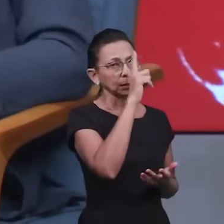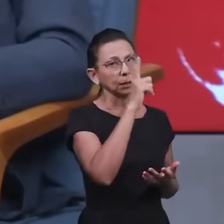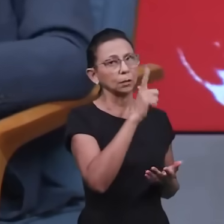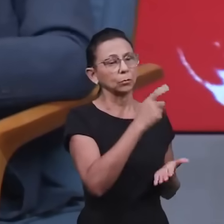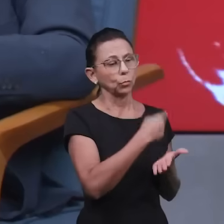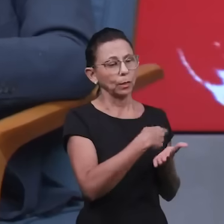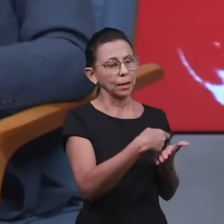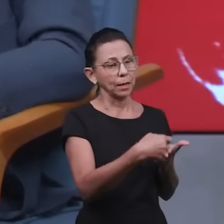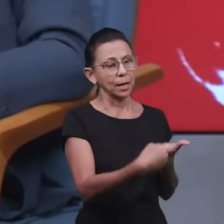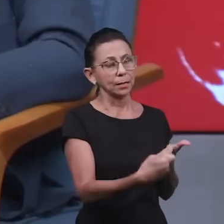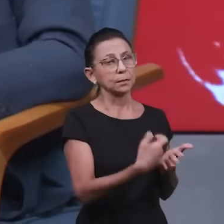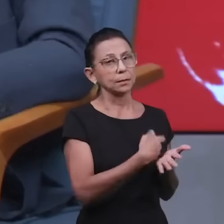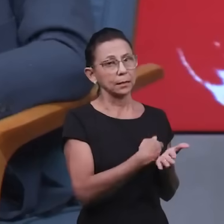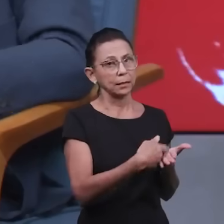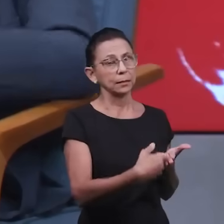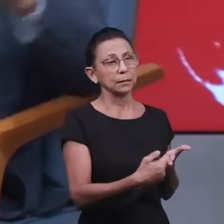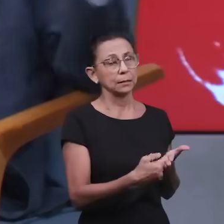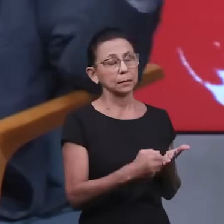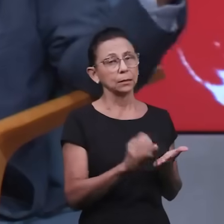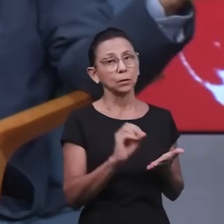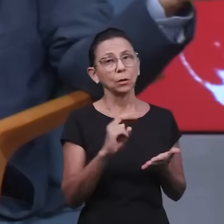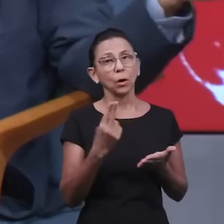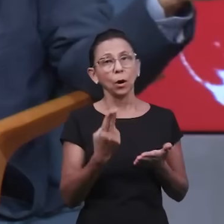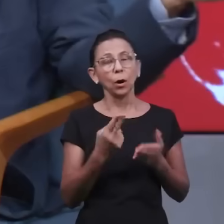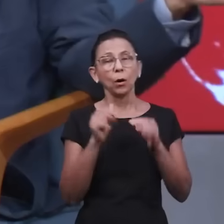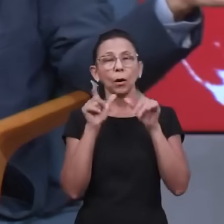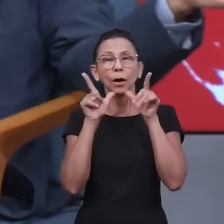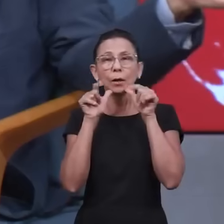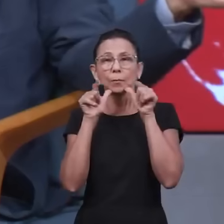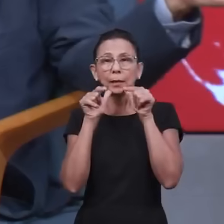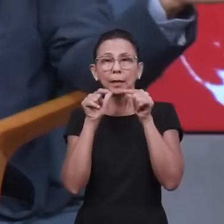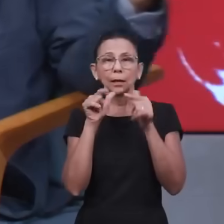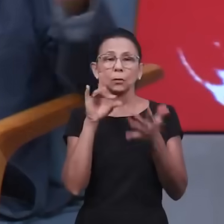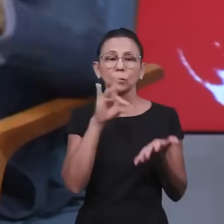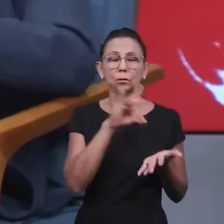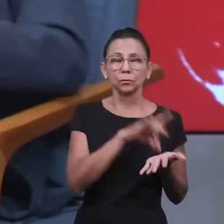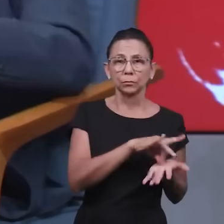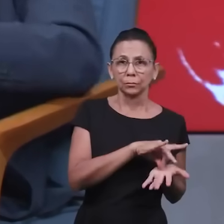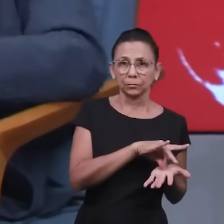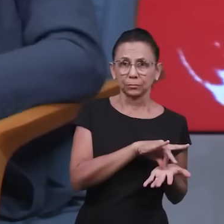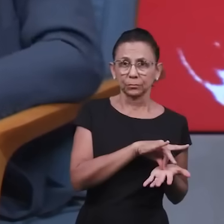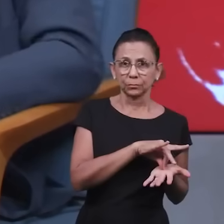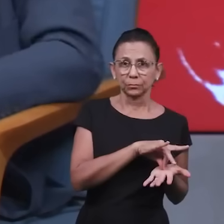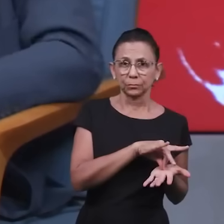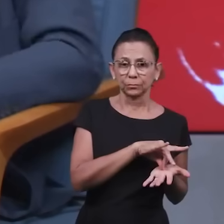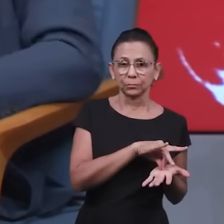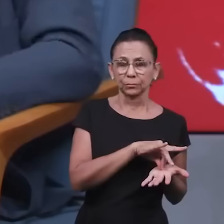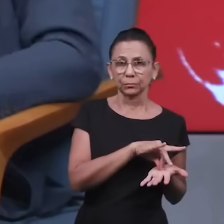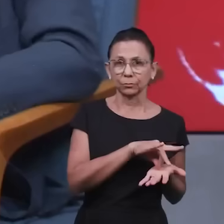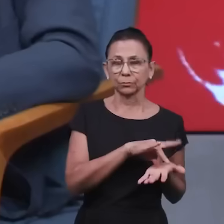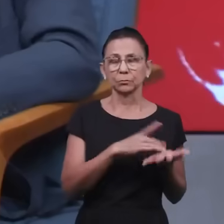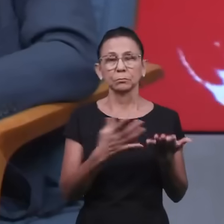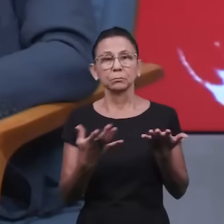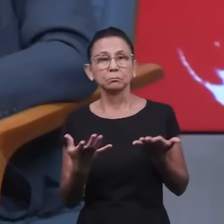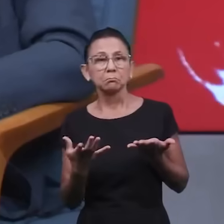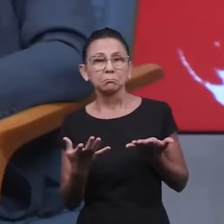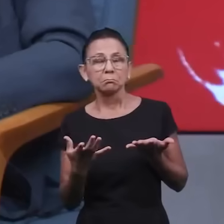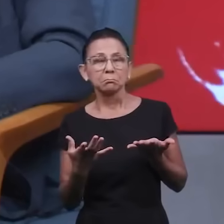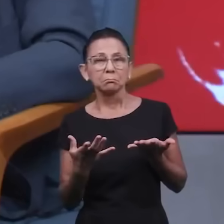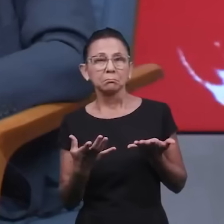escrita no grego, como a Septuaginta, que era a forma original no hebraico, como a Septuaginta, que era escrita no